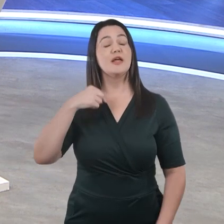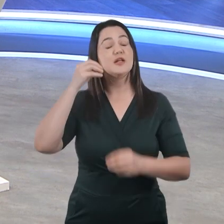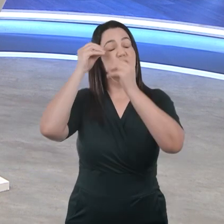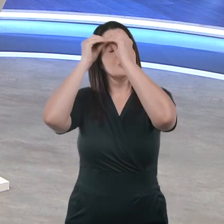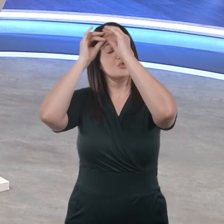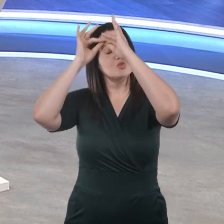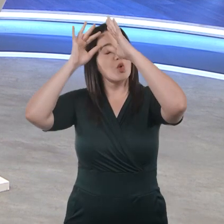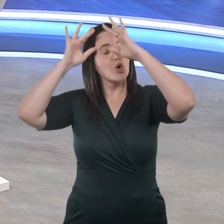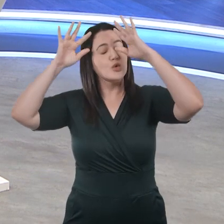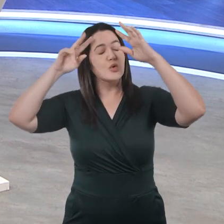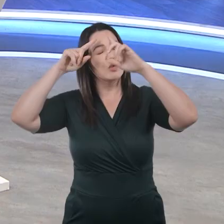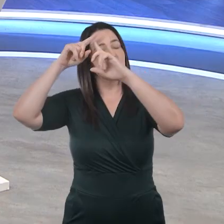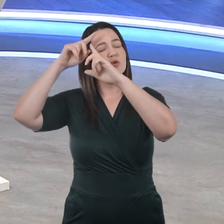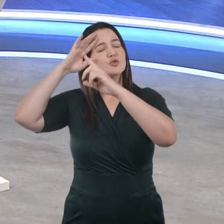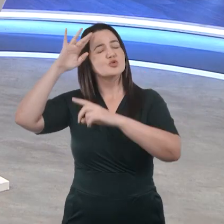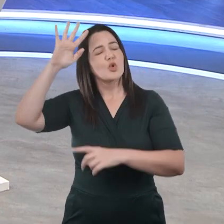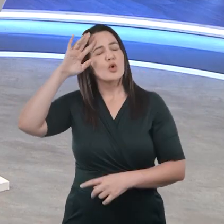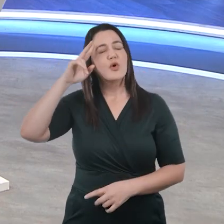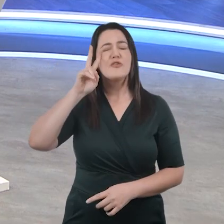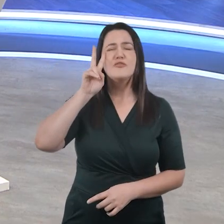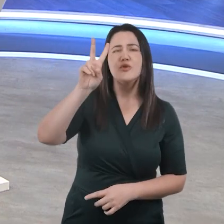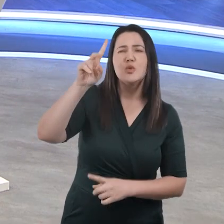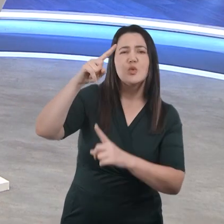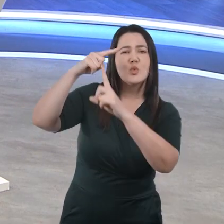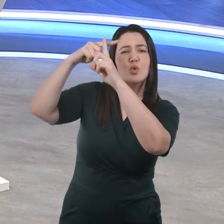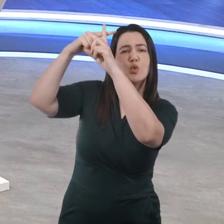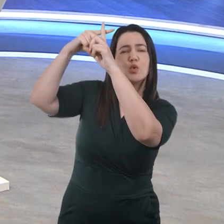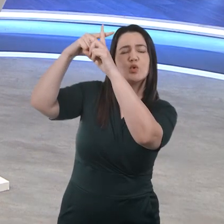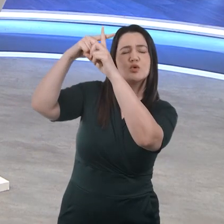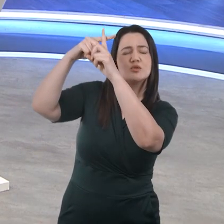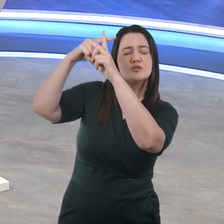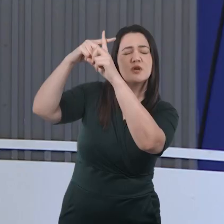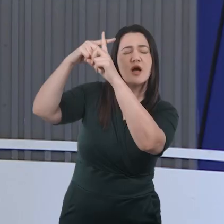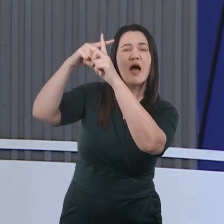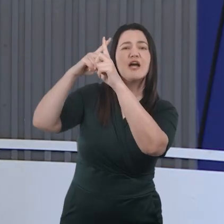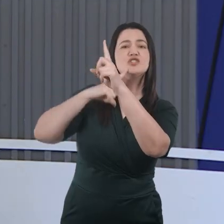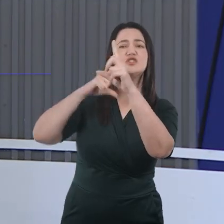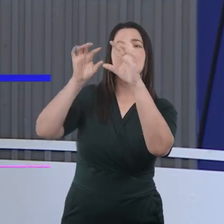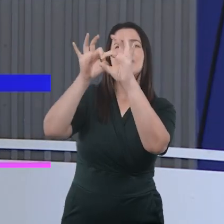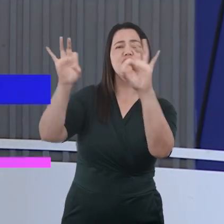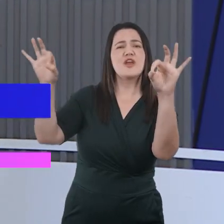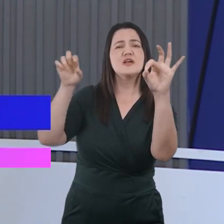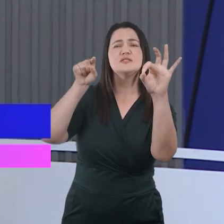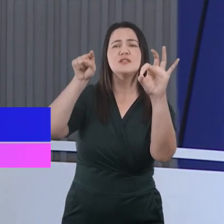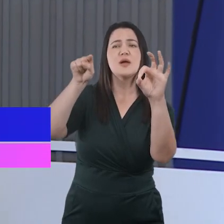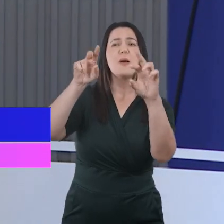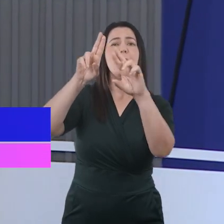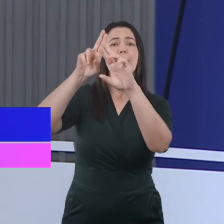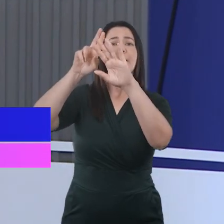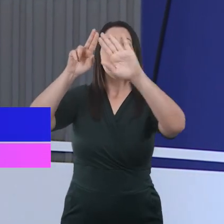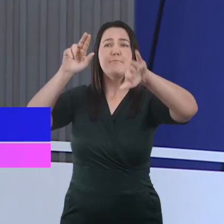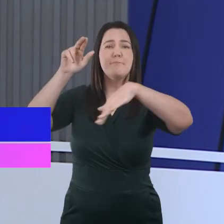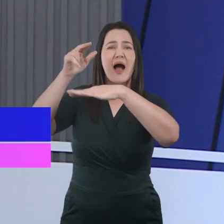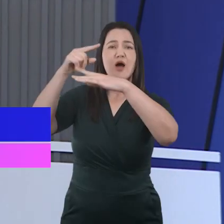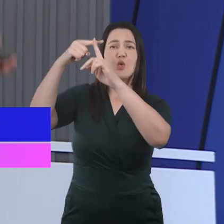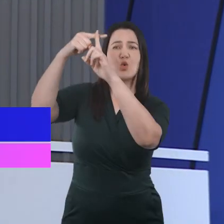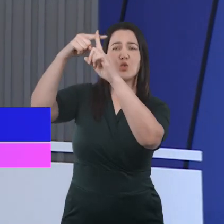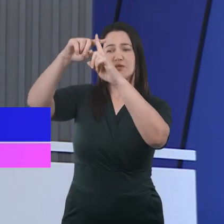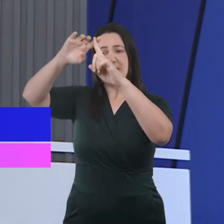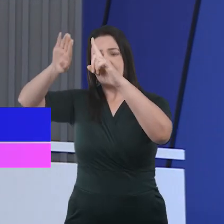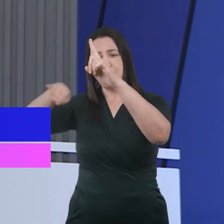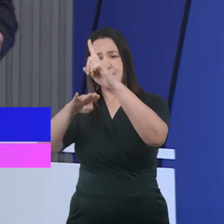estava escrito: sob este sinal vencerás. Constantino, que era pagão